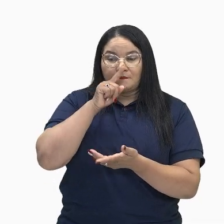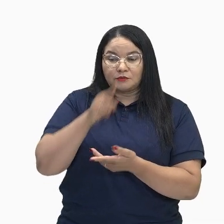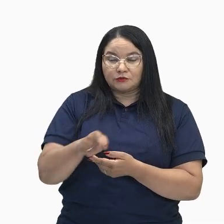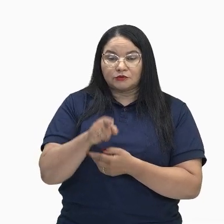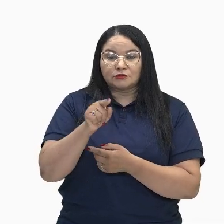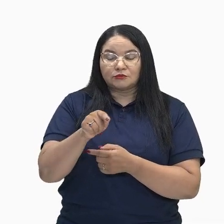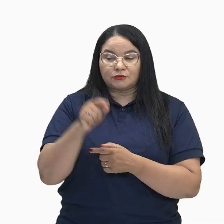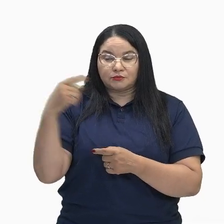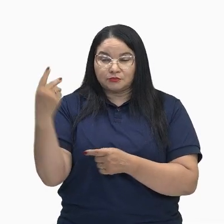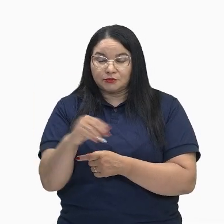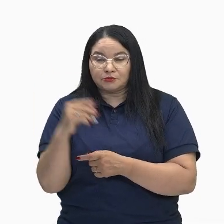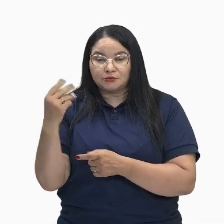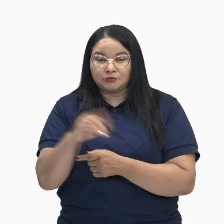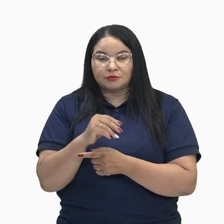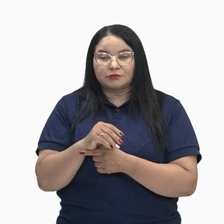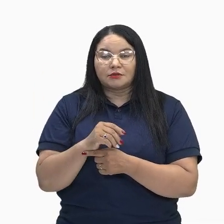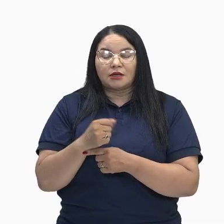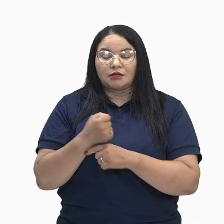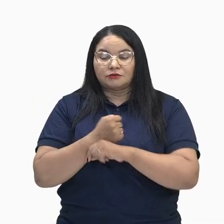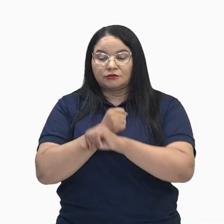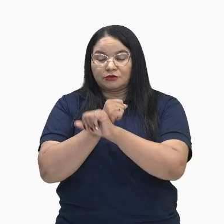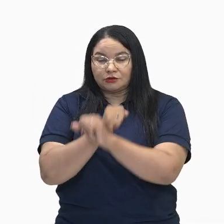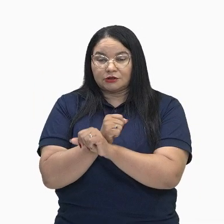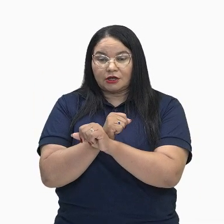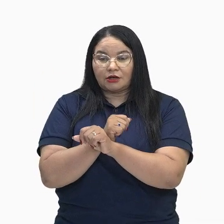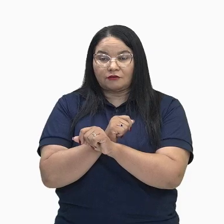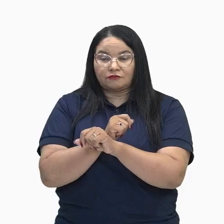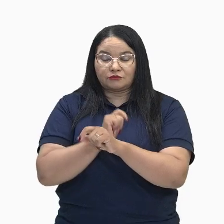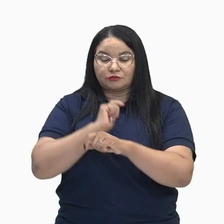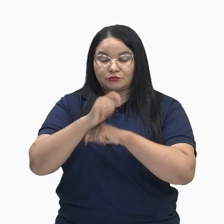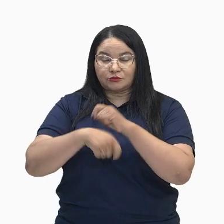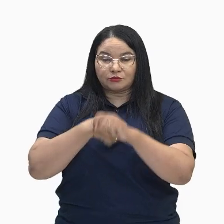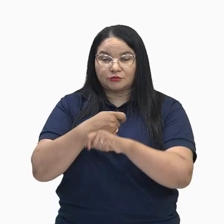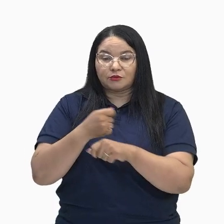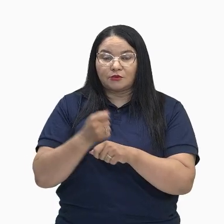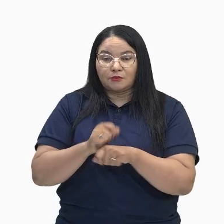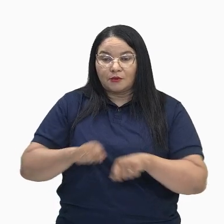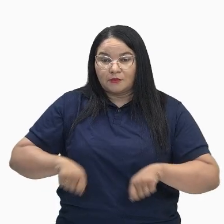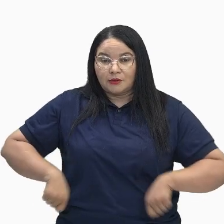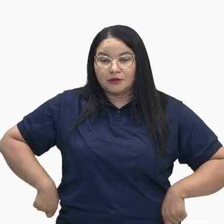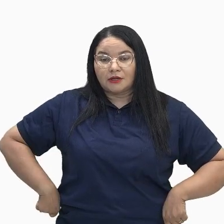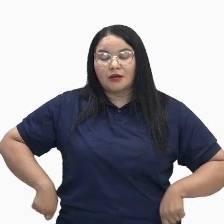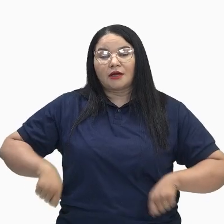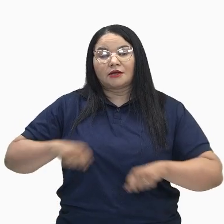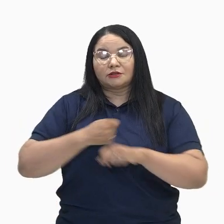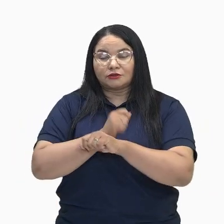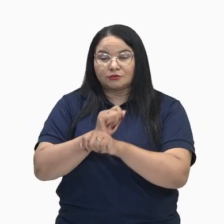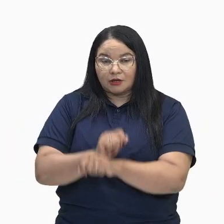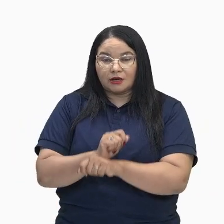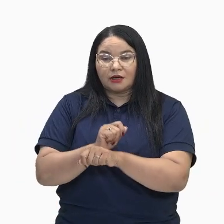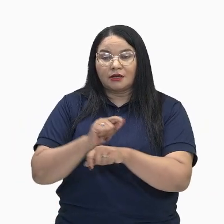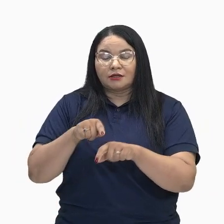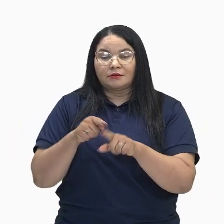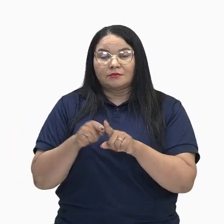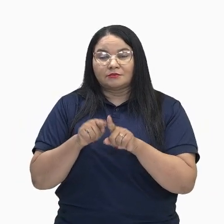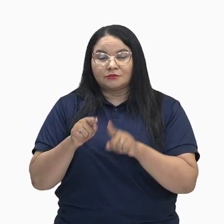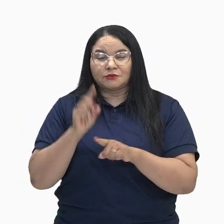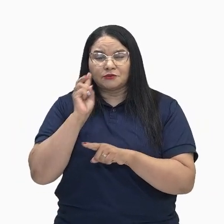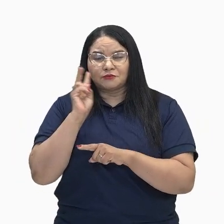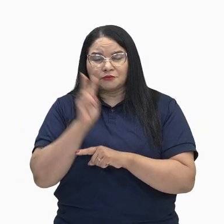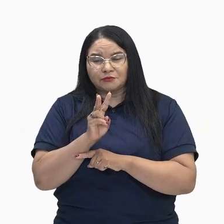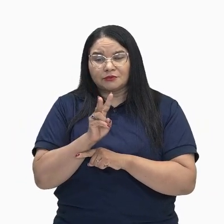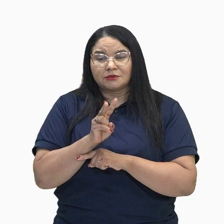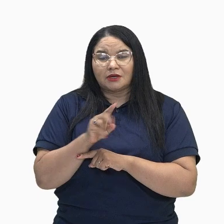tirania. Os escravos prostrados com as mãos atadas atrás, como imagens valíssimas da